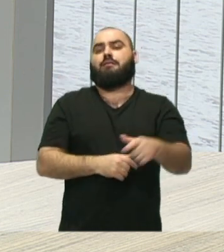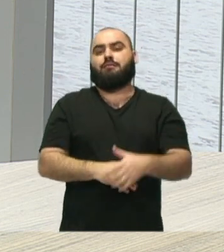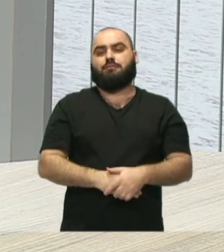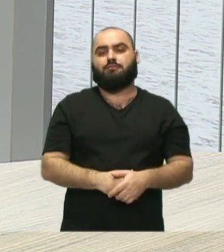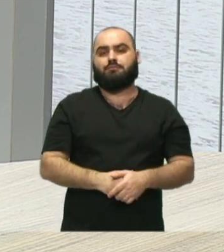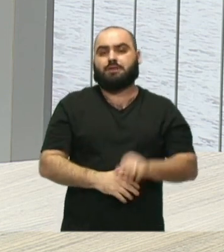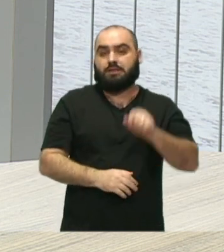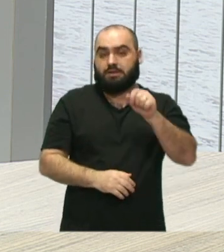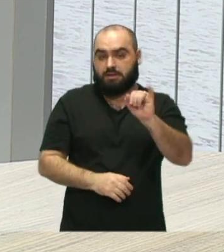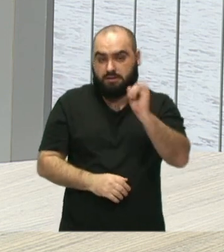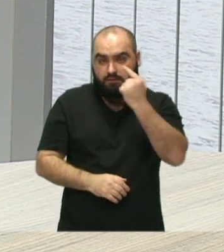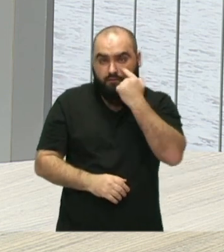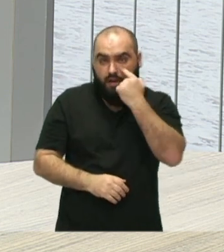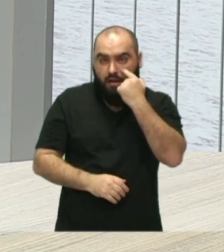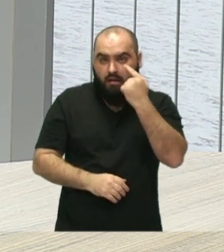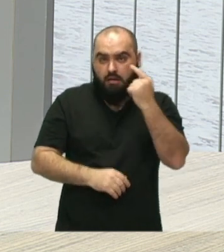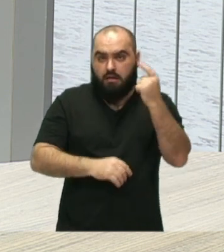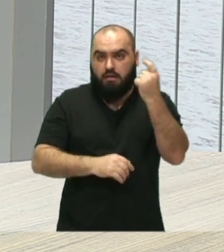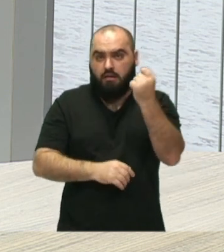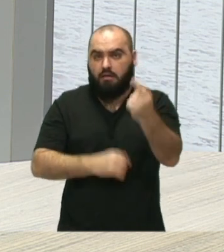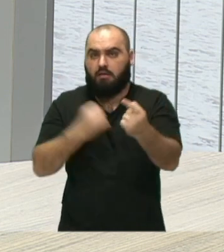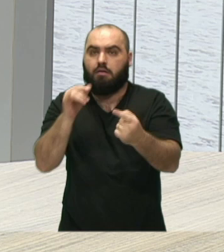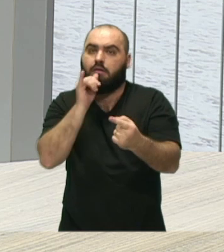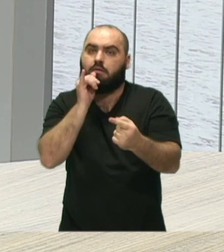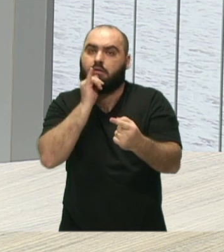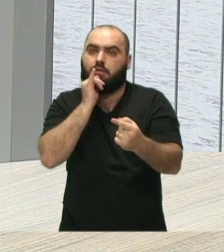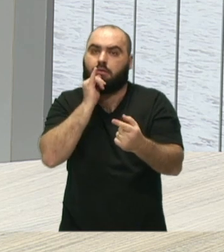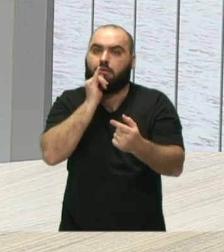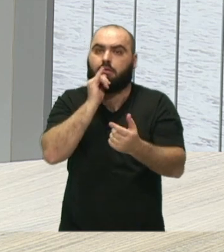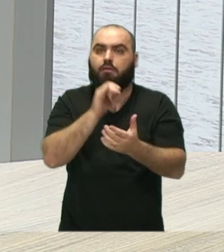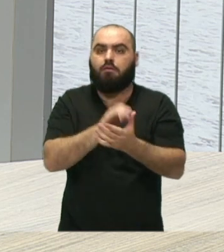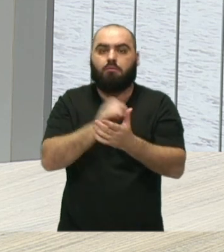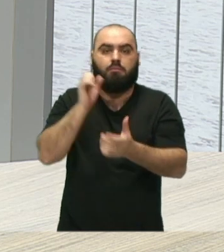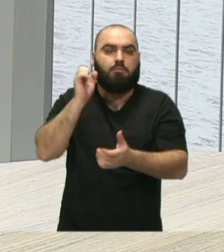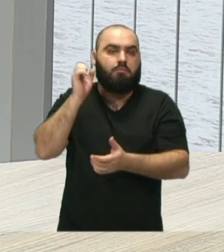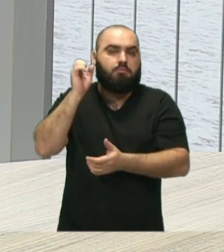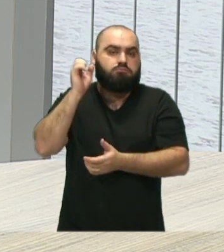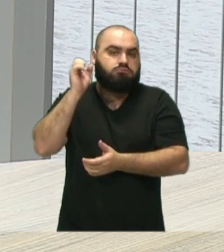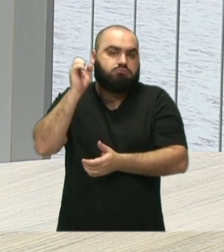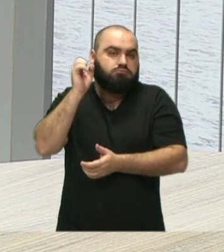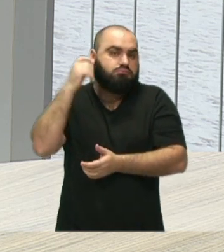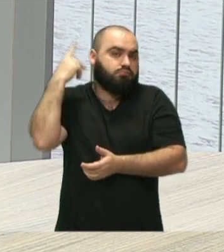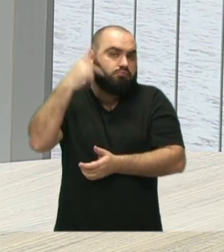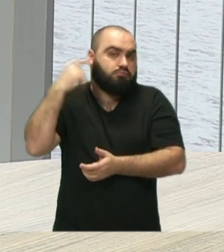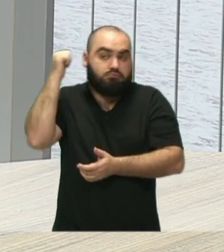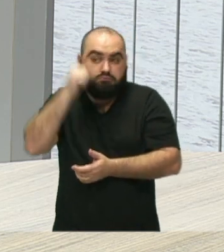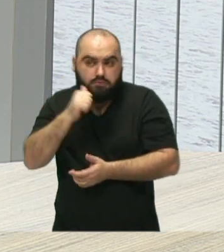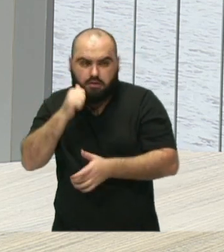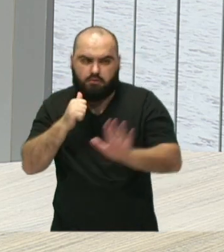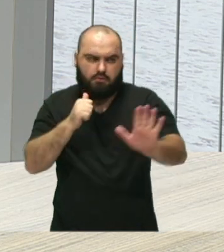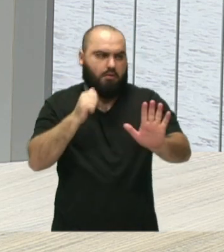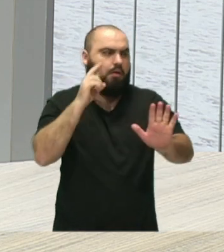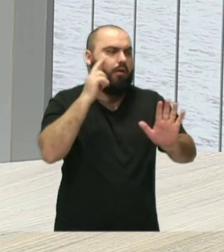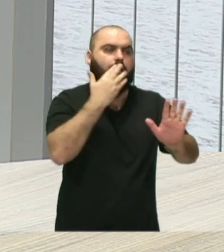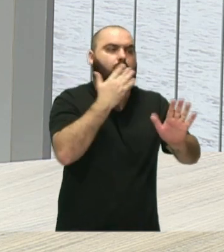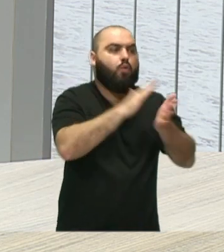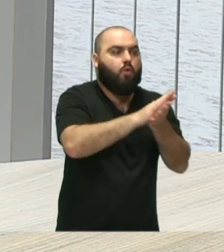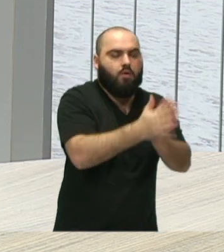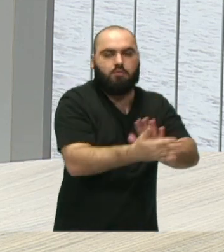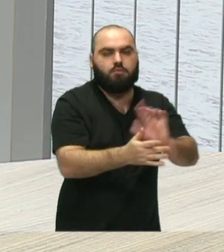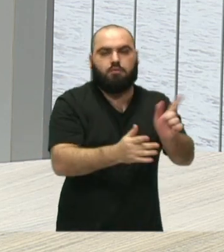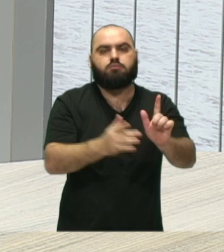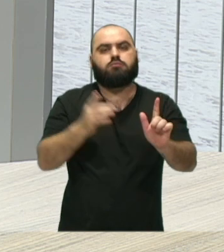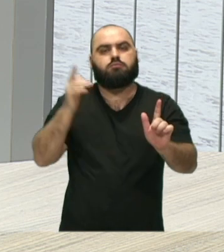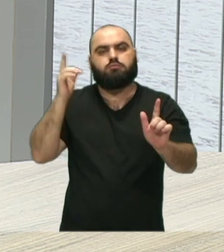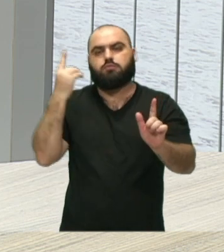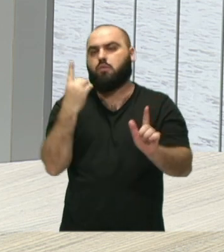não ceder alguns espaços, se nós não tornarmos, por exemplo, a política mais feminina, e aí não vamos nem falar no âmbito racial, nós vamos permanecer